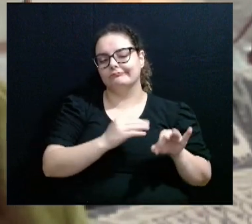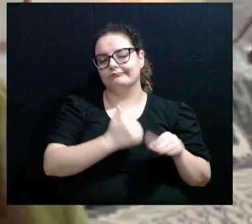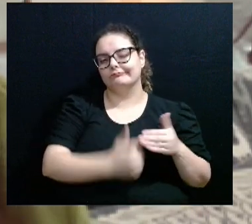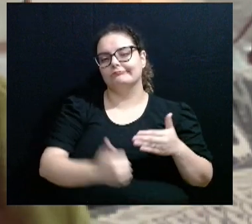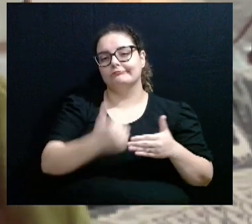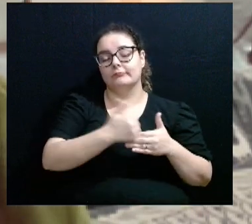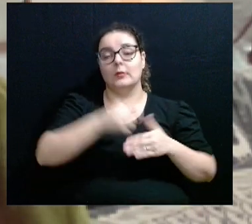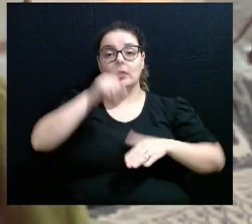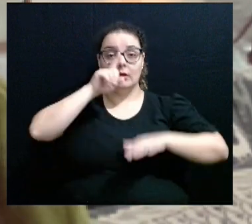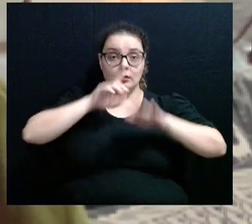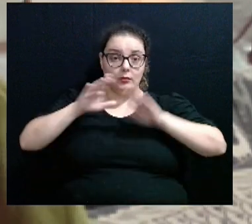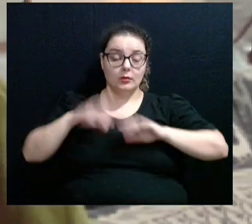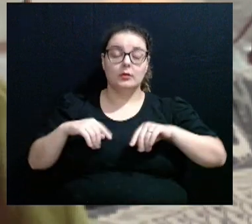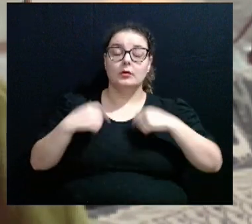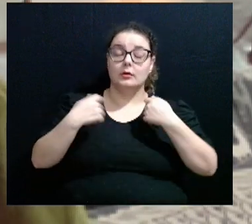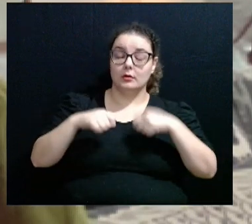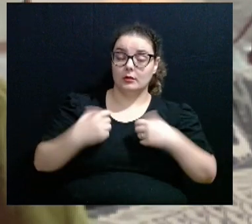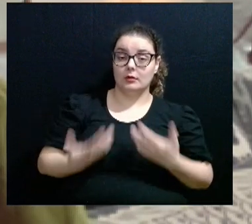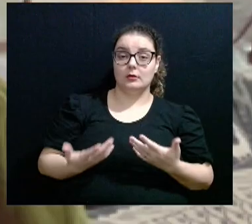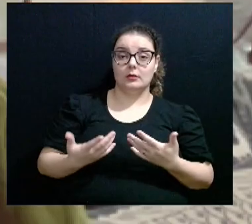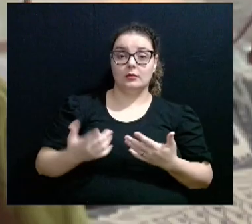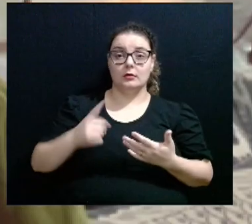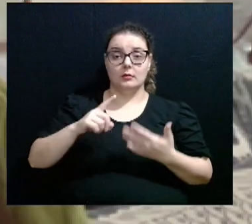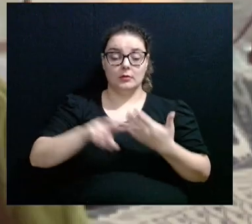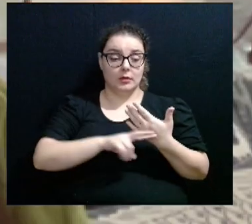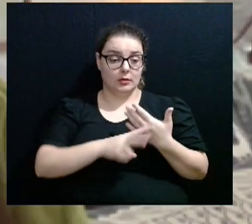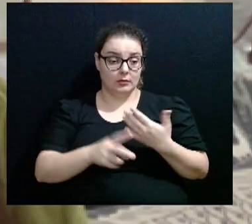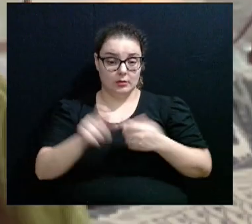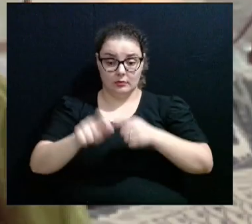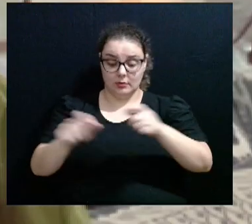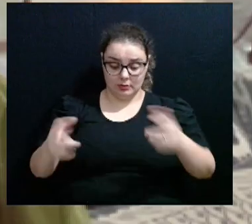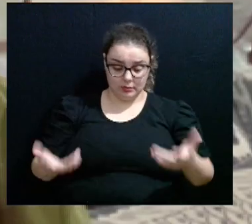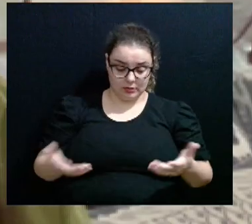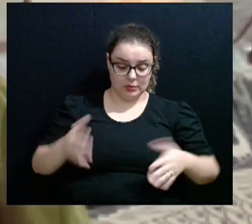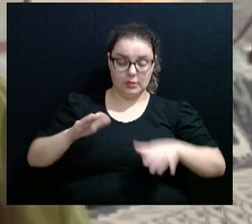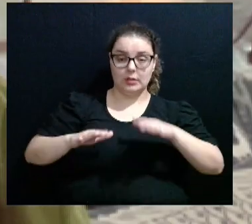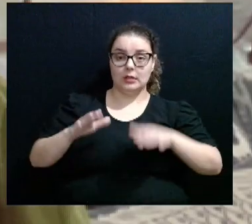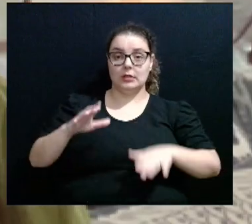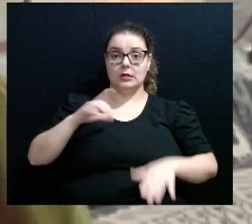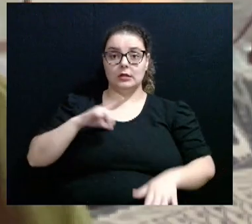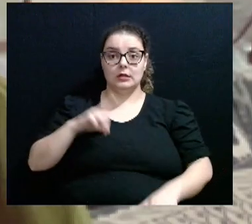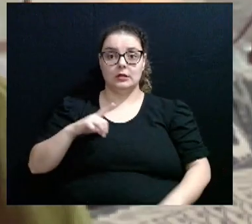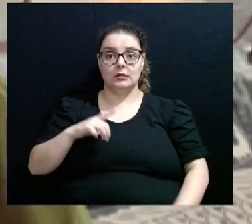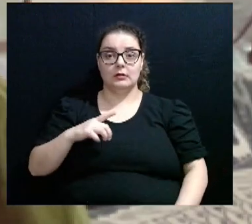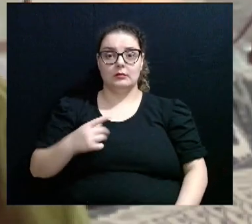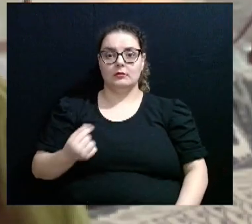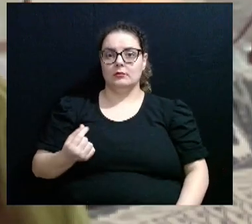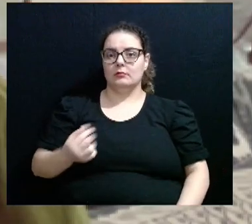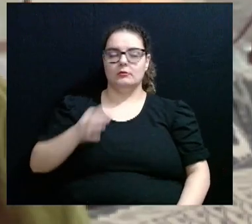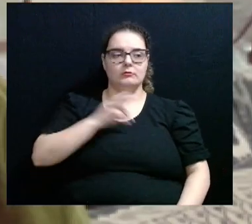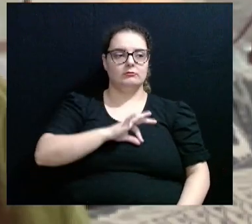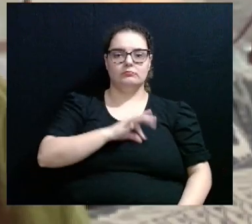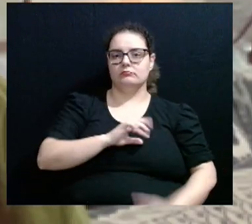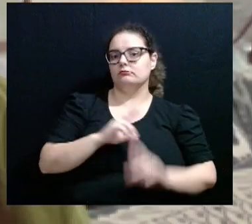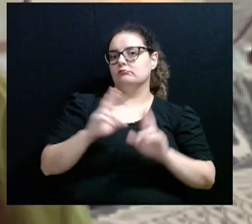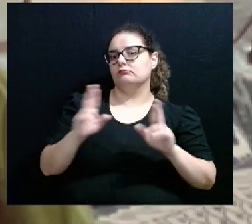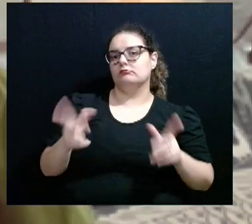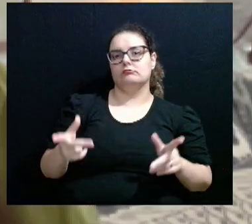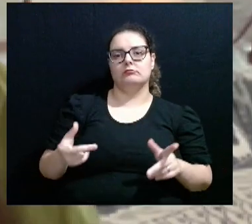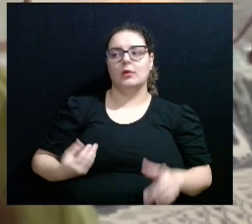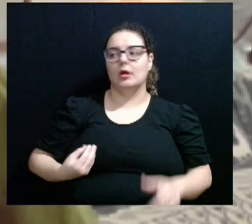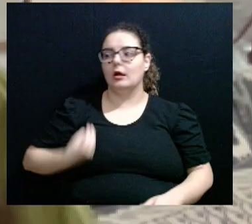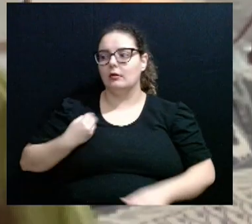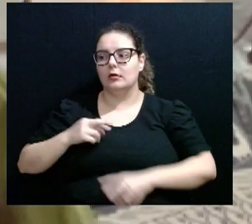ter é para não afetar pessoas que de repente têm uma condição de vida completamente diferente e que não basta querer, né? Ela está dando duro